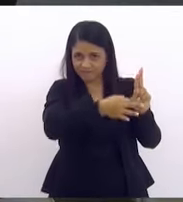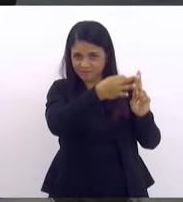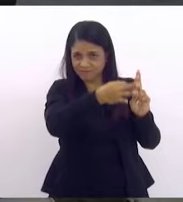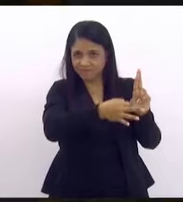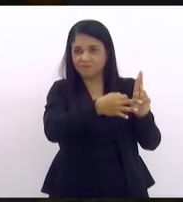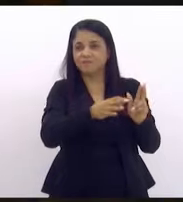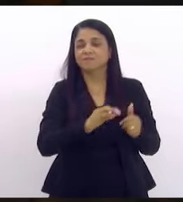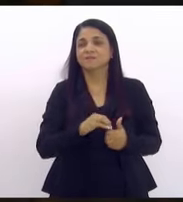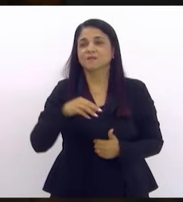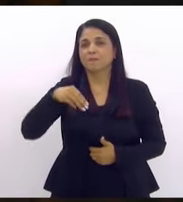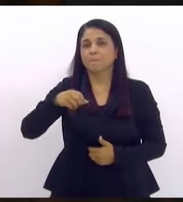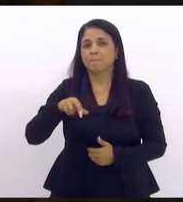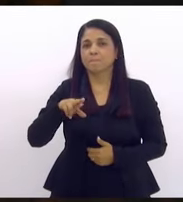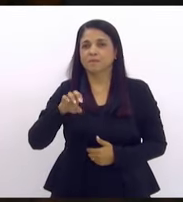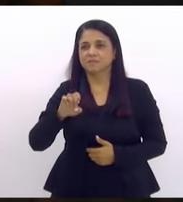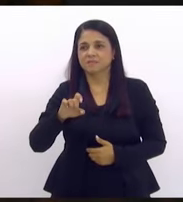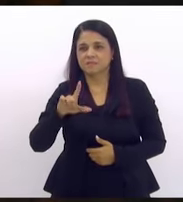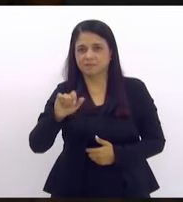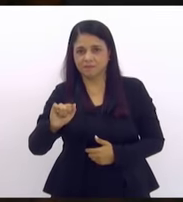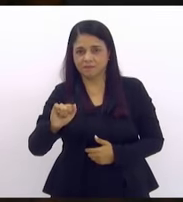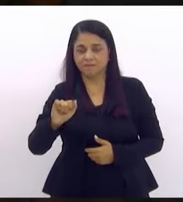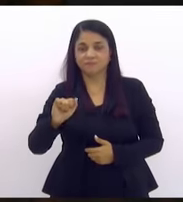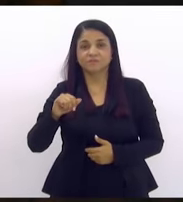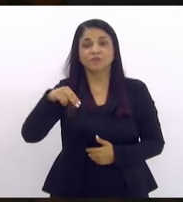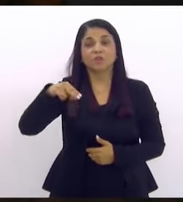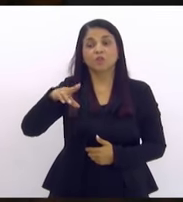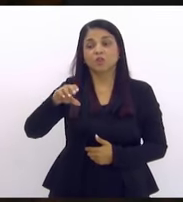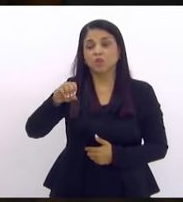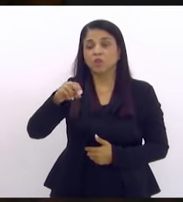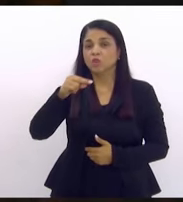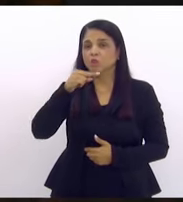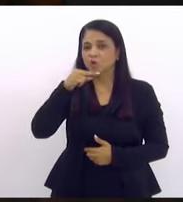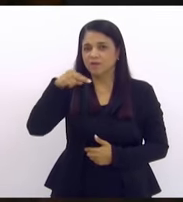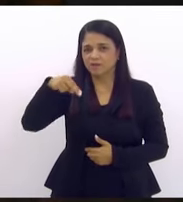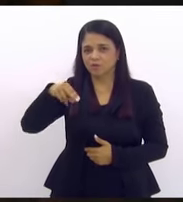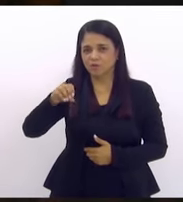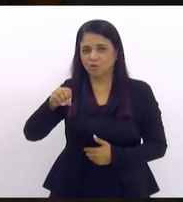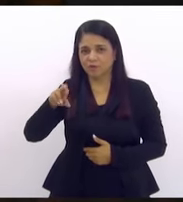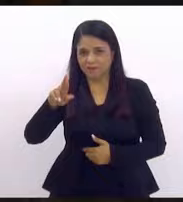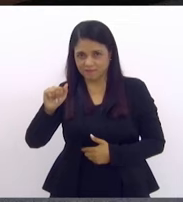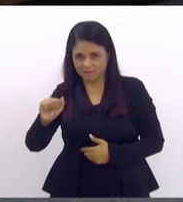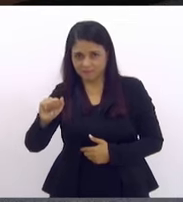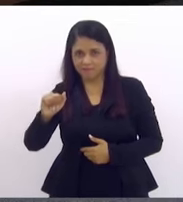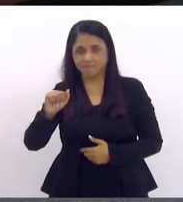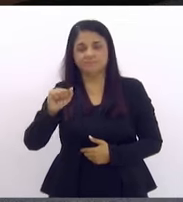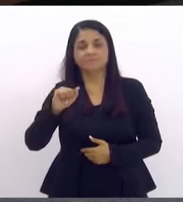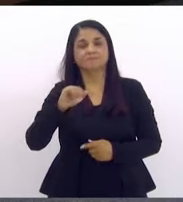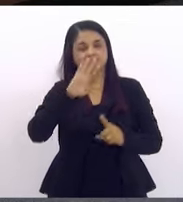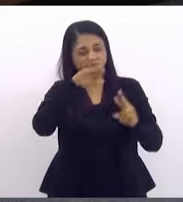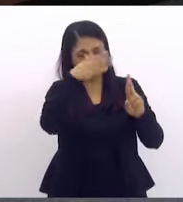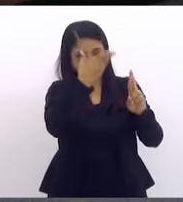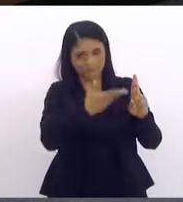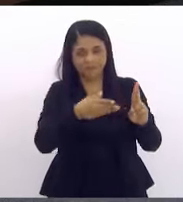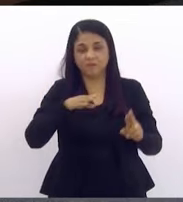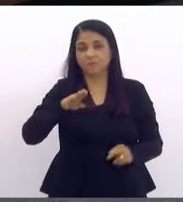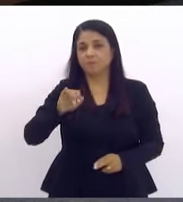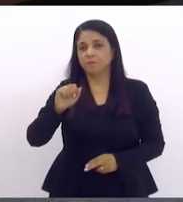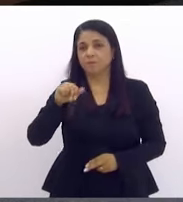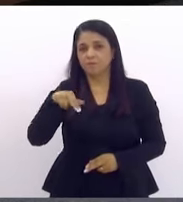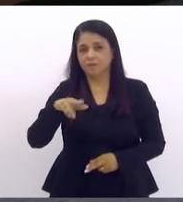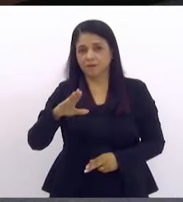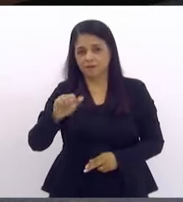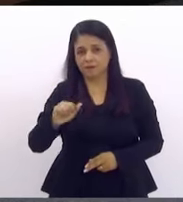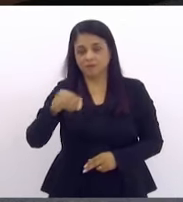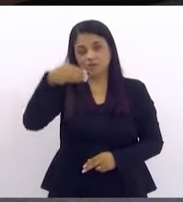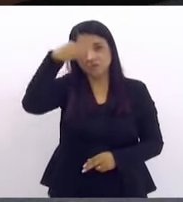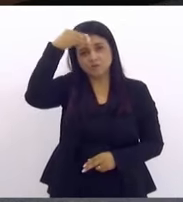homenageado rof nora do homenageado Bianca Coelho Valério